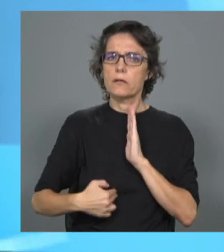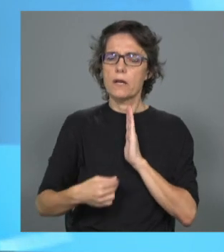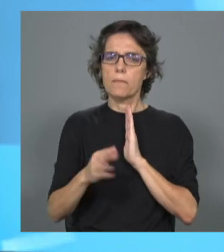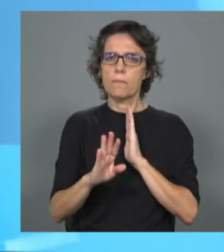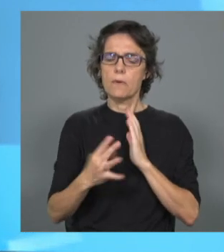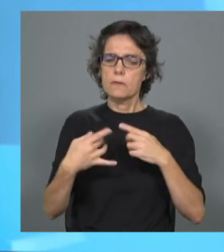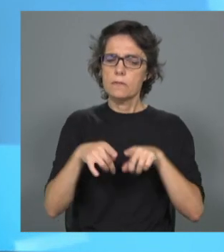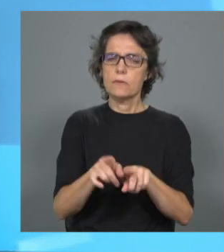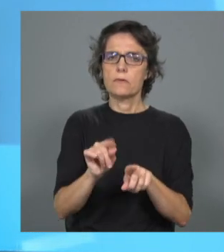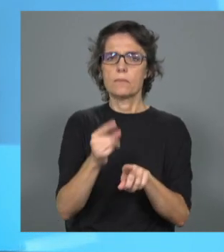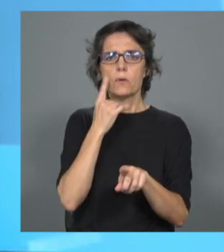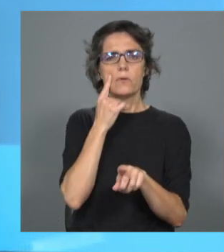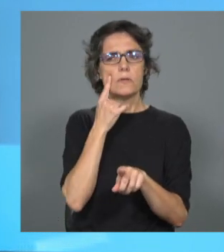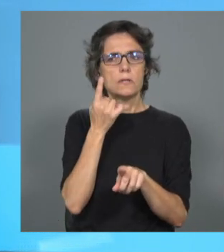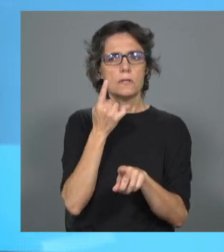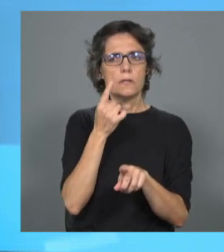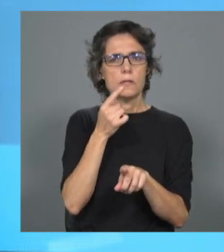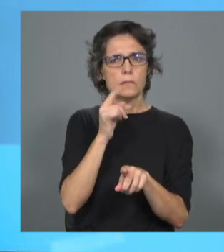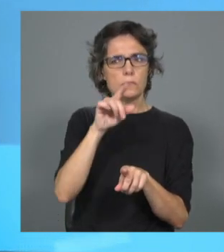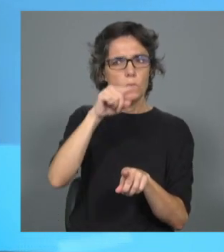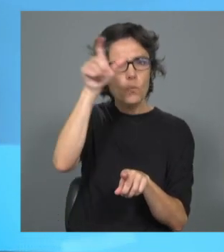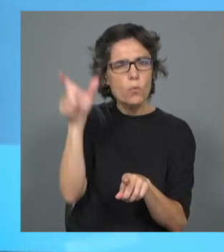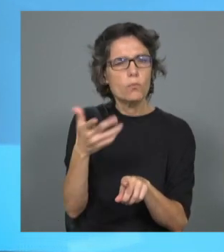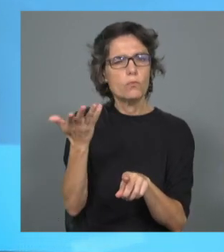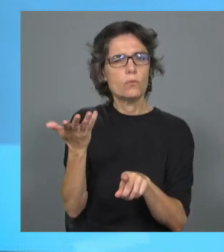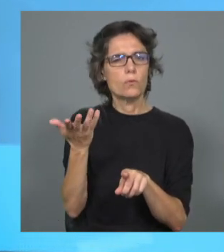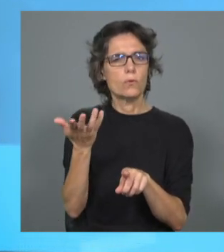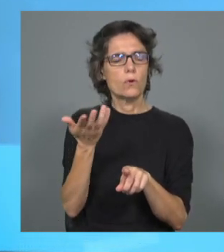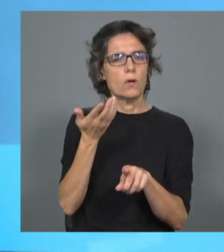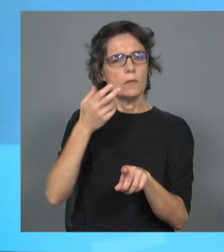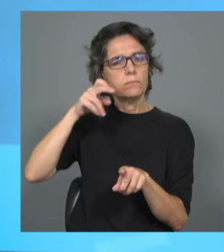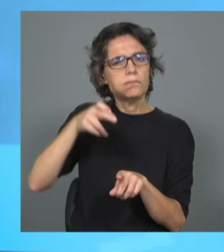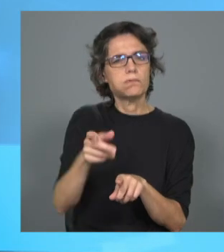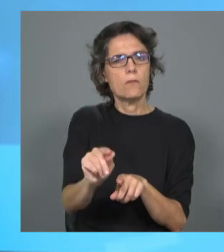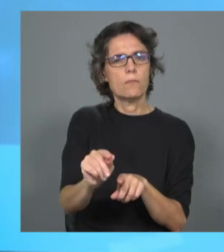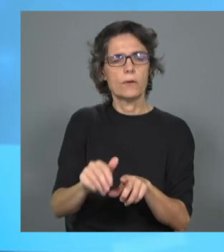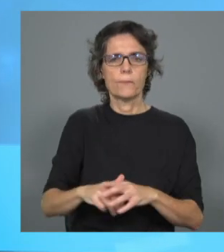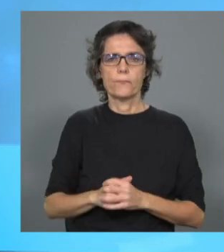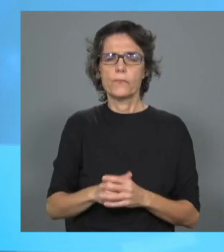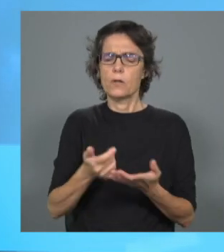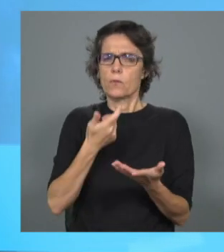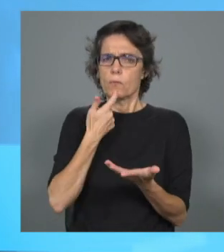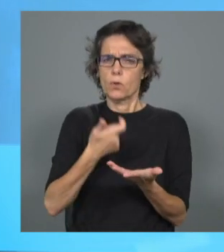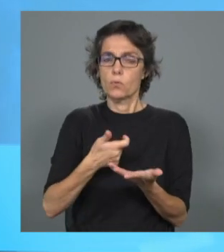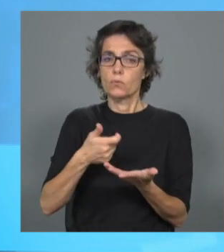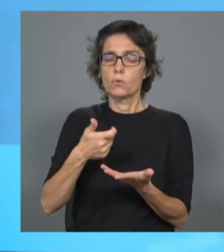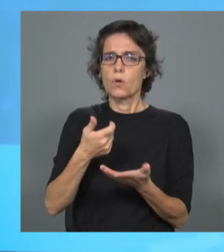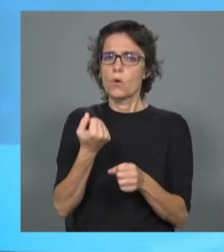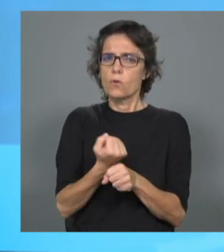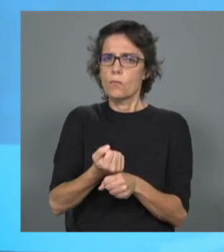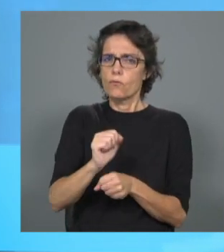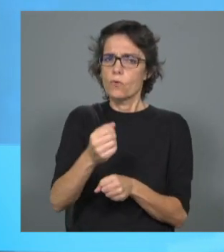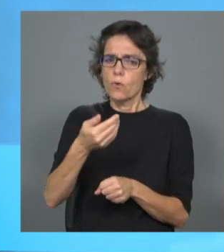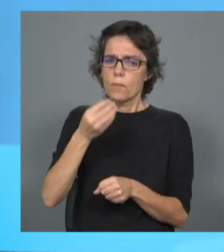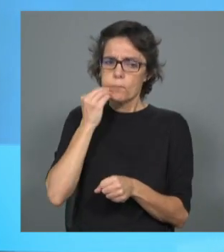e num conhecimento que se quer sempre mais fecundo e mais aprofundado. É assim hoje o estilo de fazer missão, aquilo que